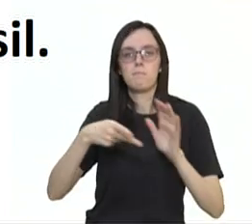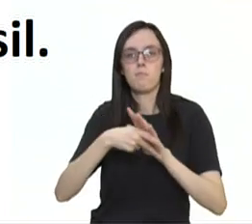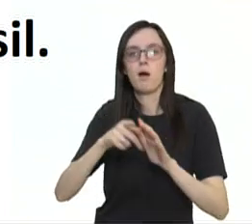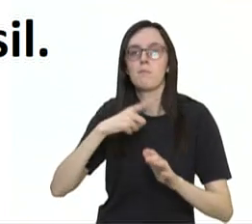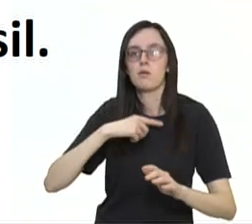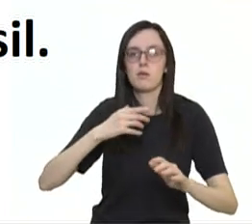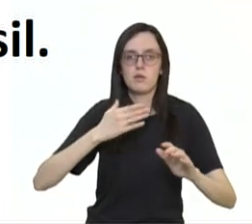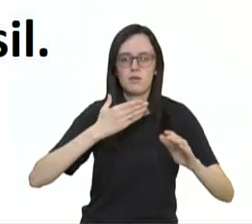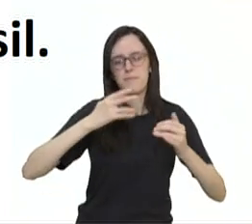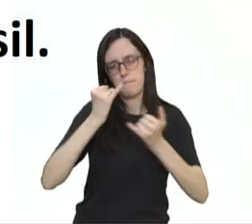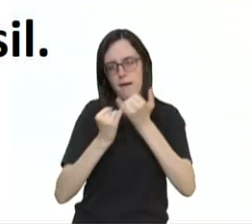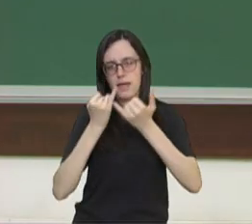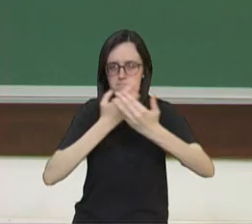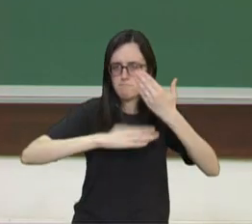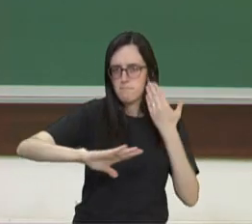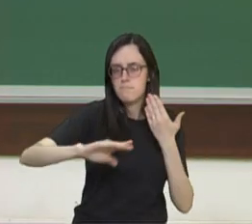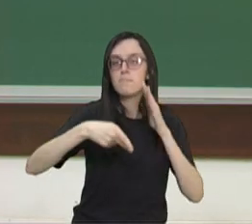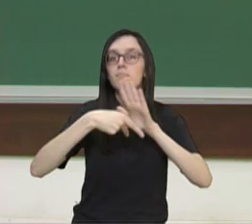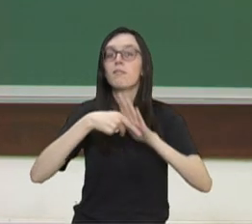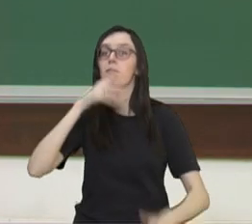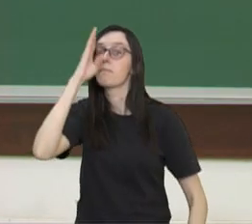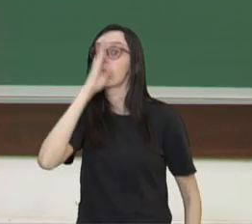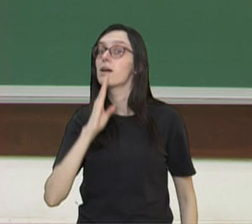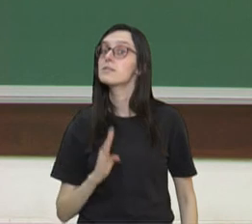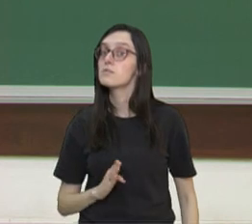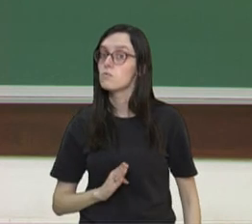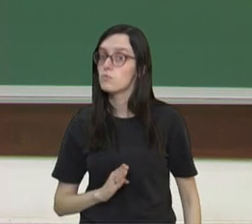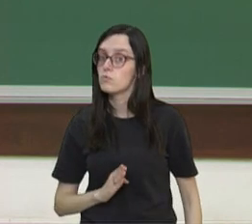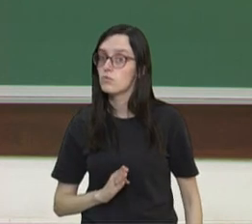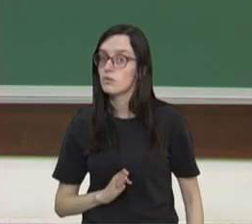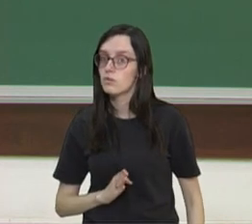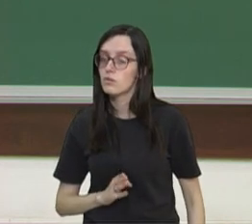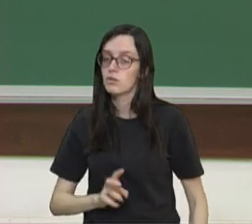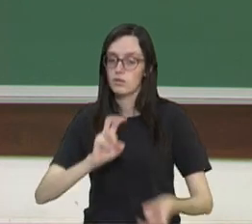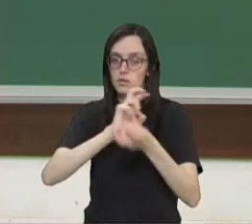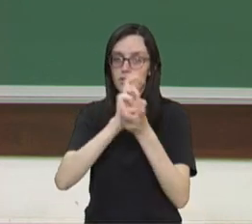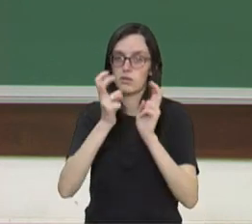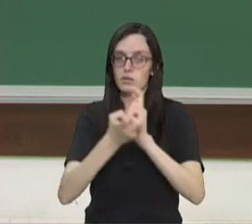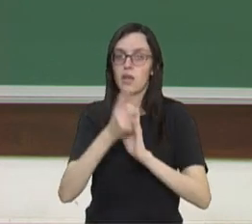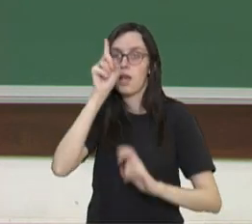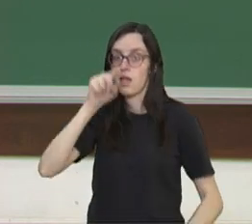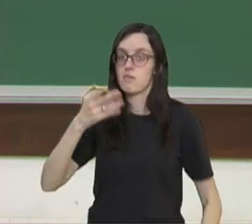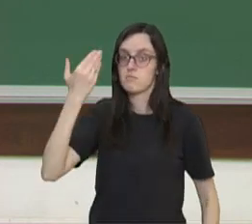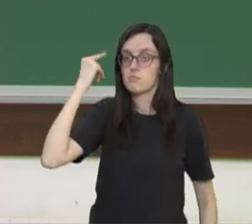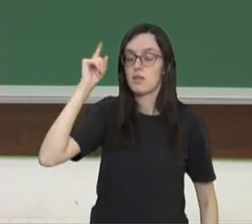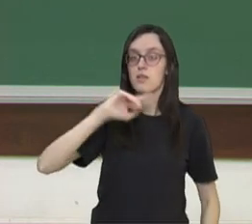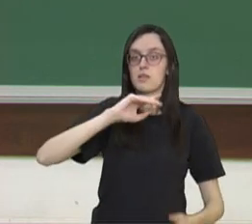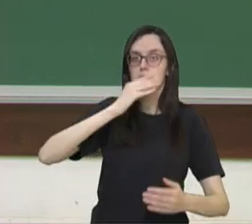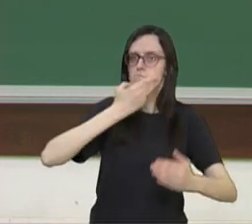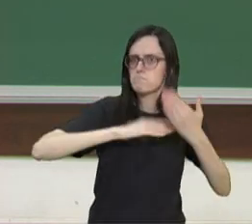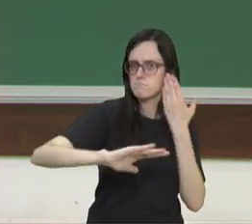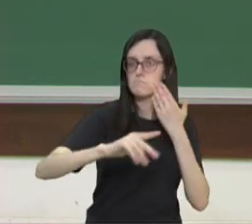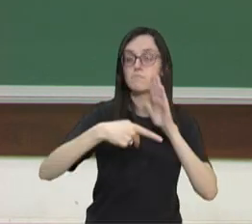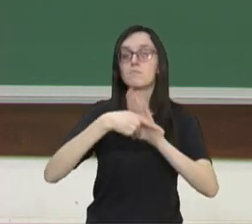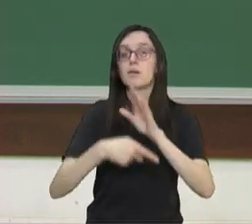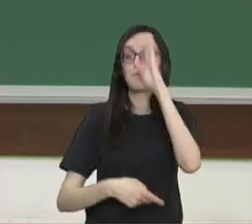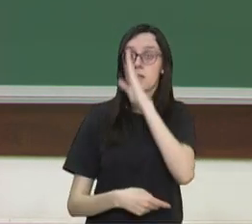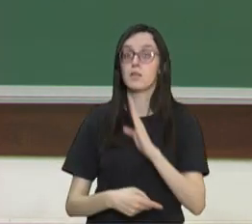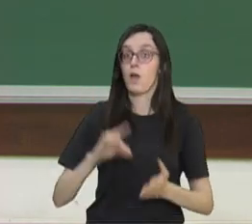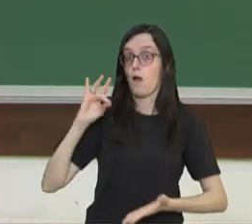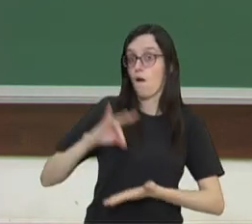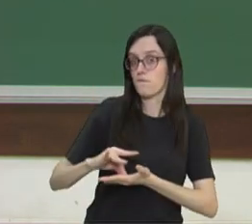marcial tipicamente brasileira. Então, a capoeira se tornou uma arte marcial brasileira,